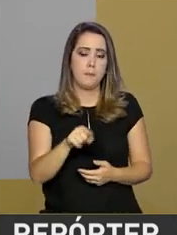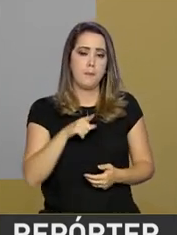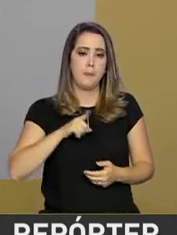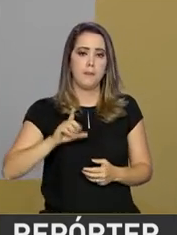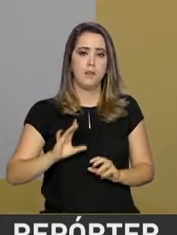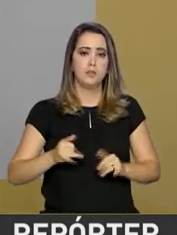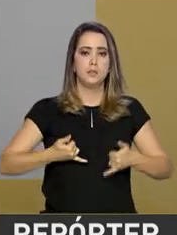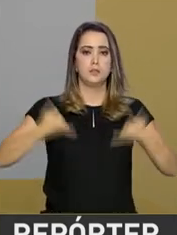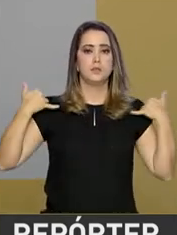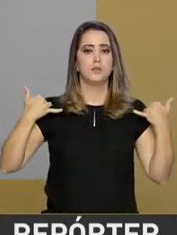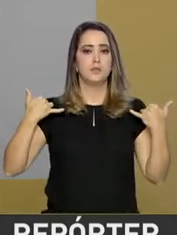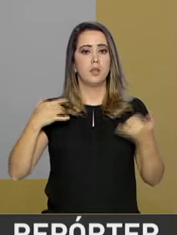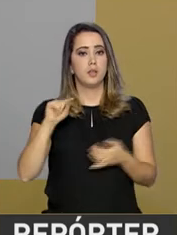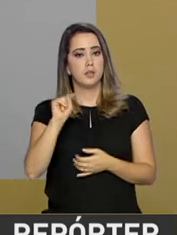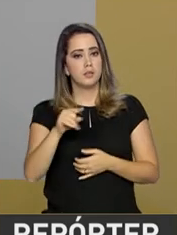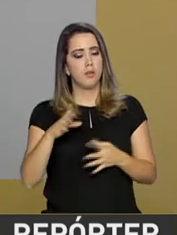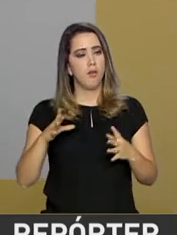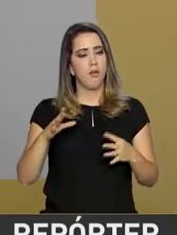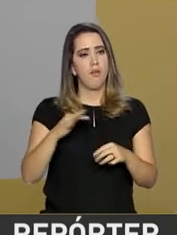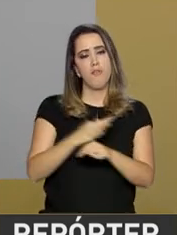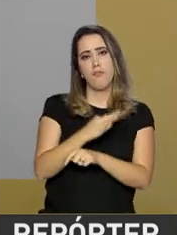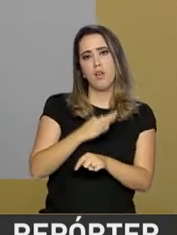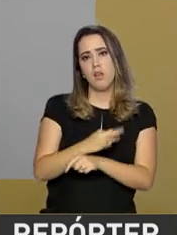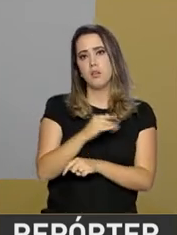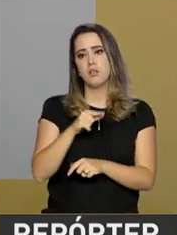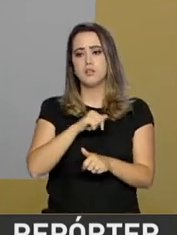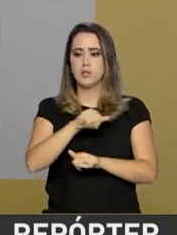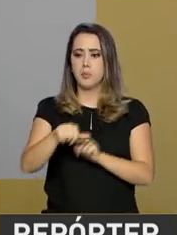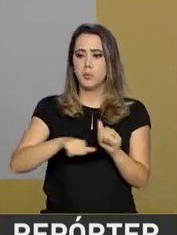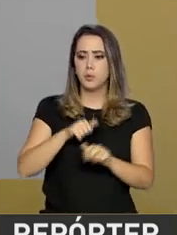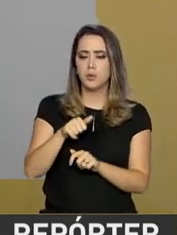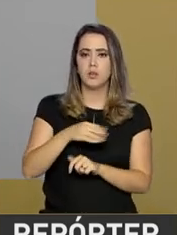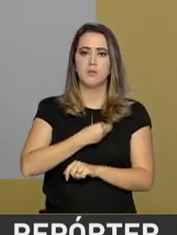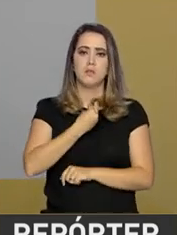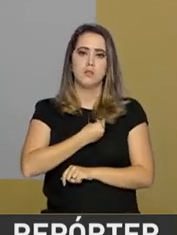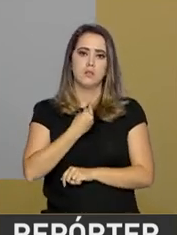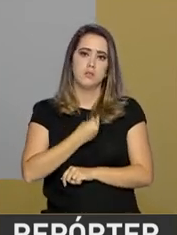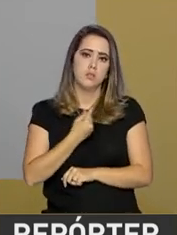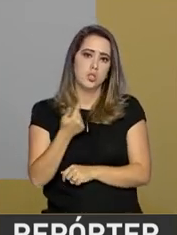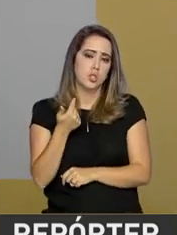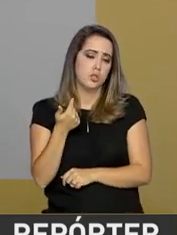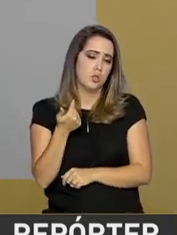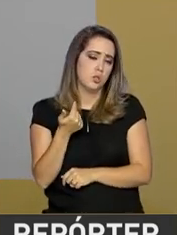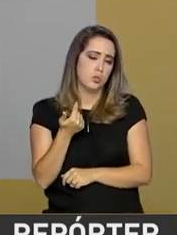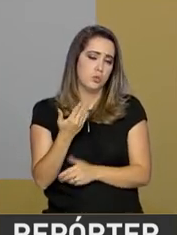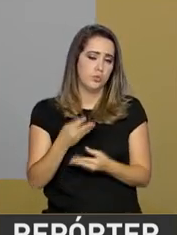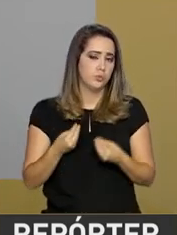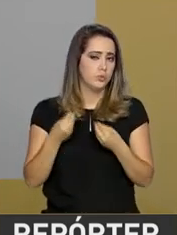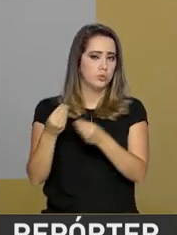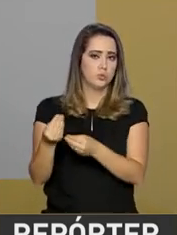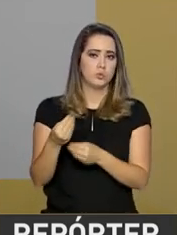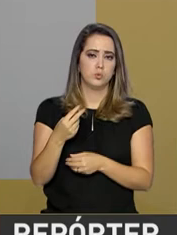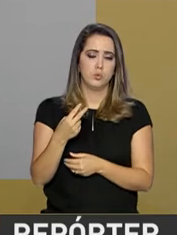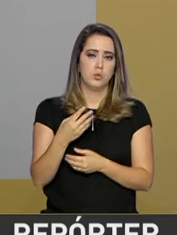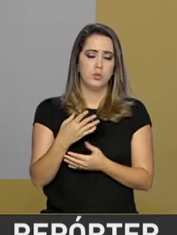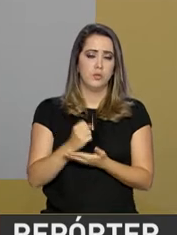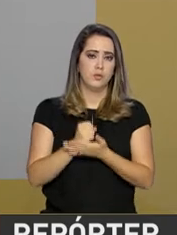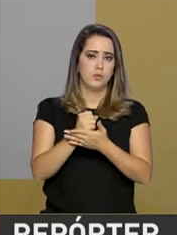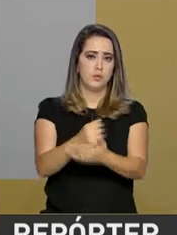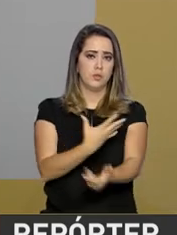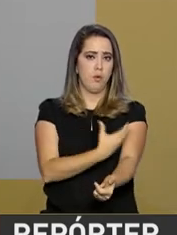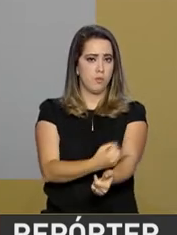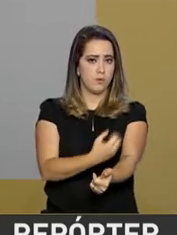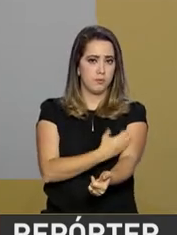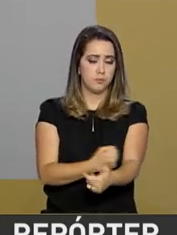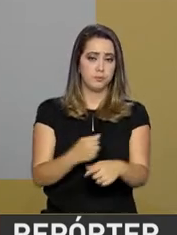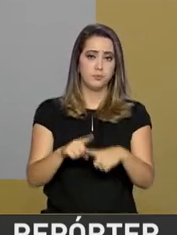aí férias, né, e as pessoas mudam a sua rotina, acabaram não fazendo as doações